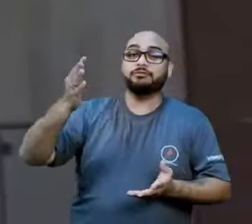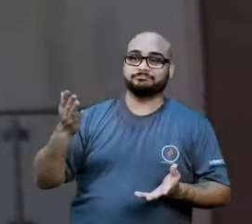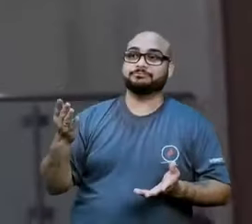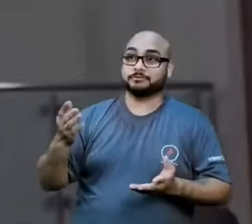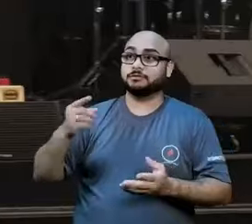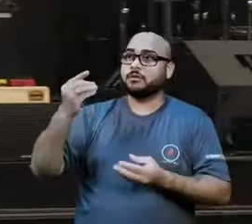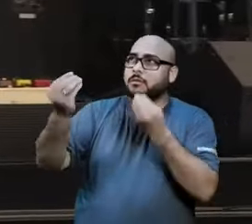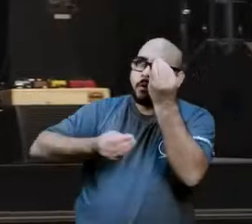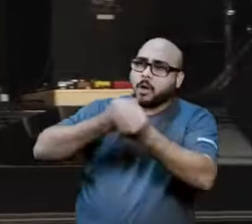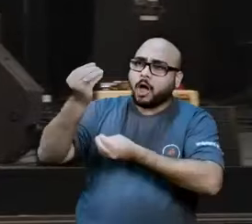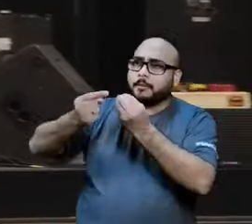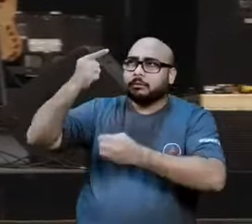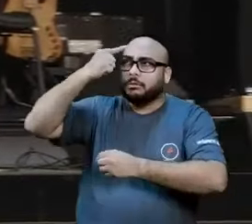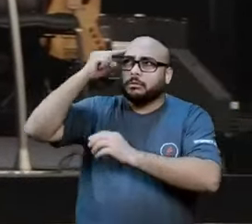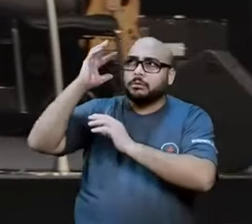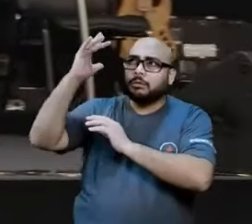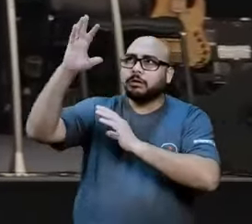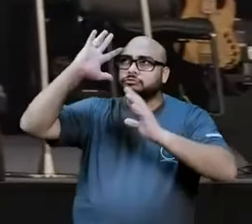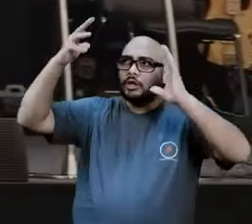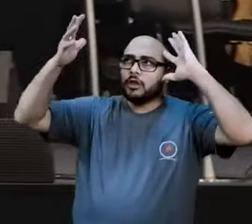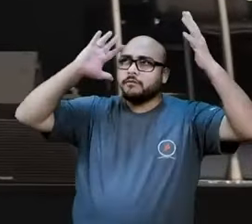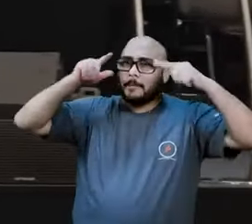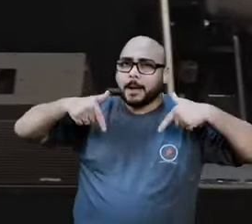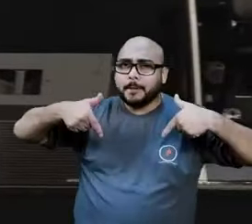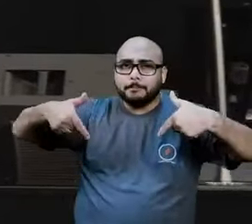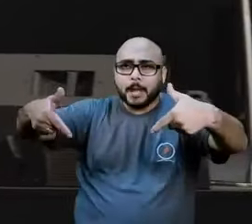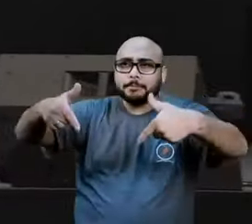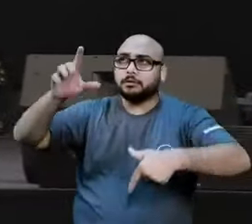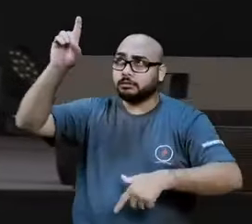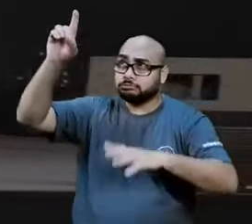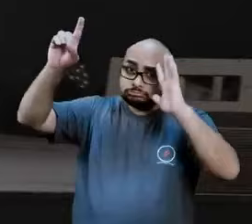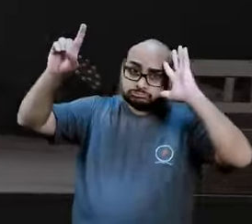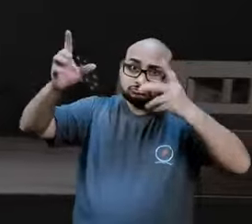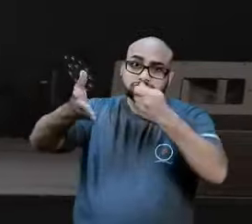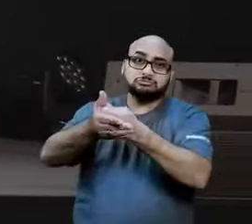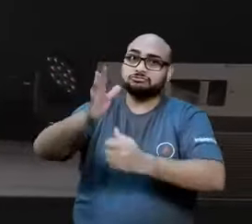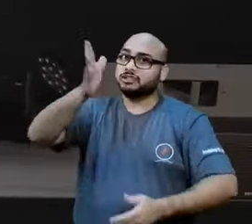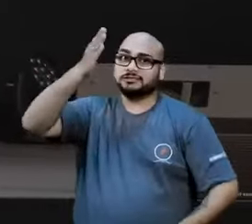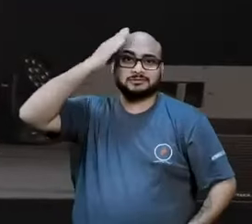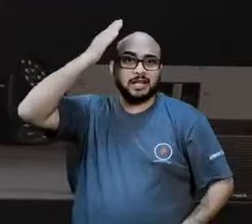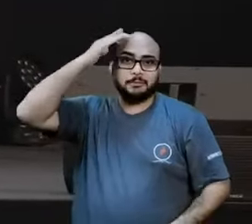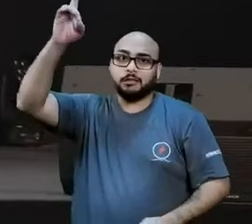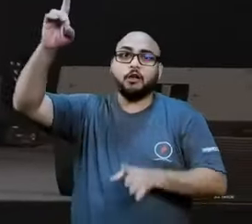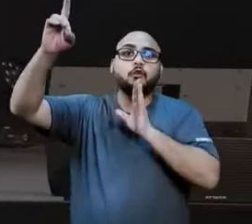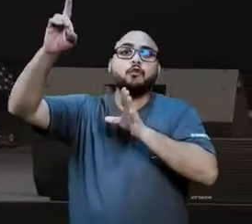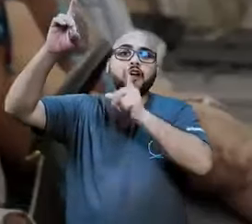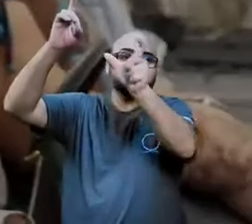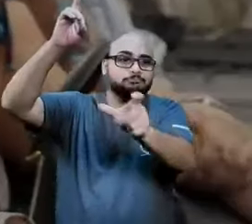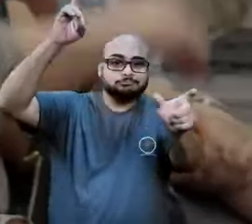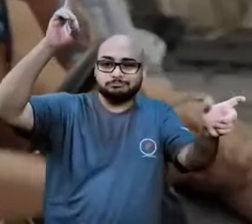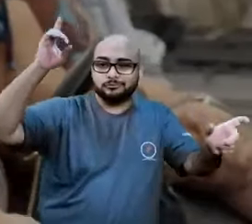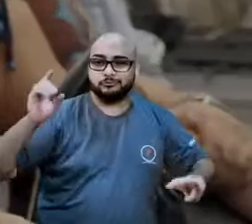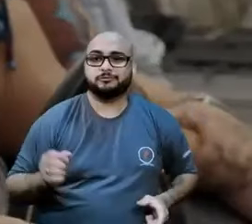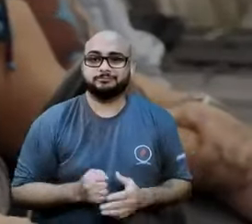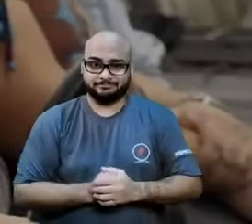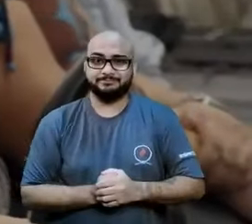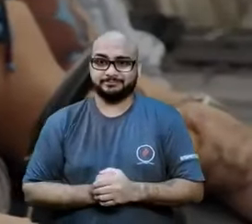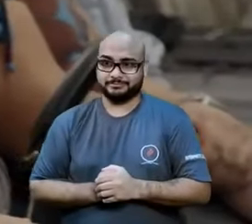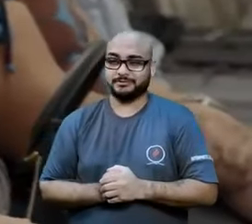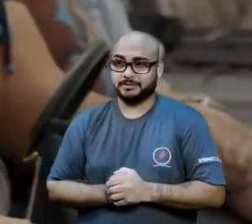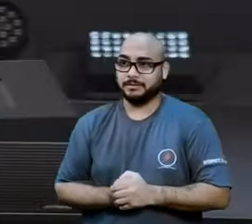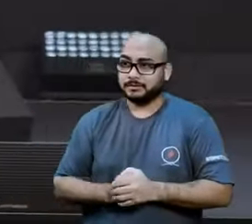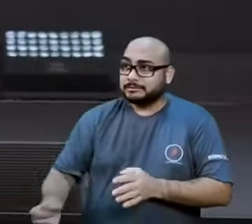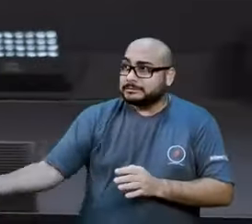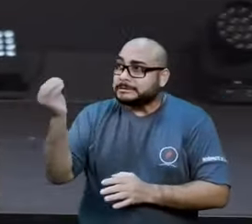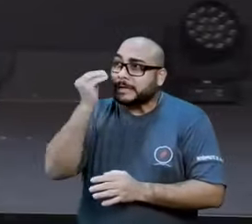lá no teu futuro Deus está lá na frente Deus está lá na frente meu irmão não tente trazer